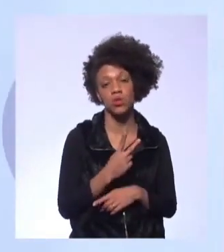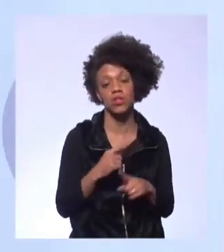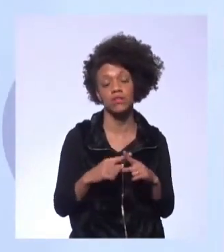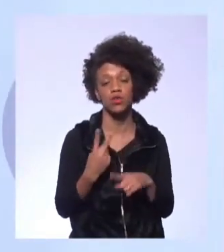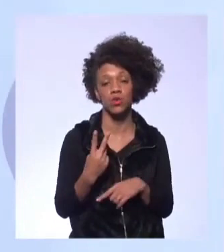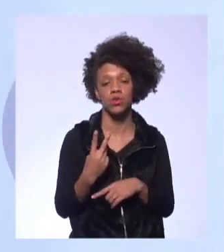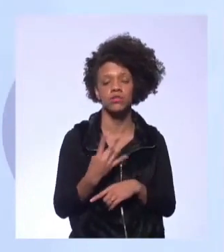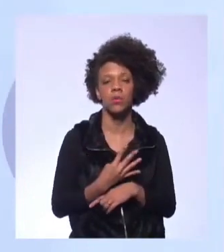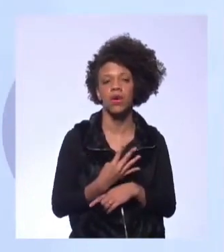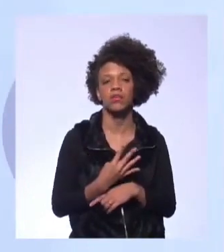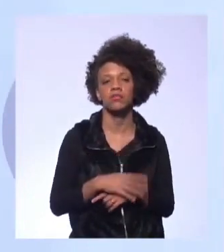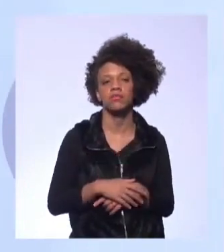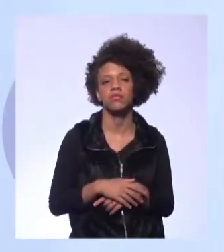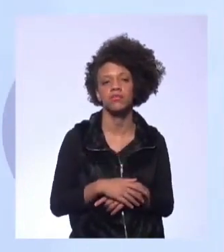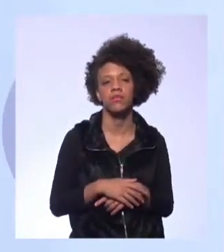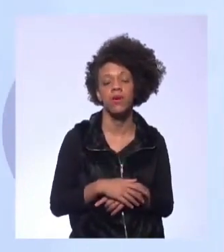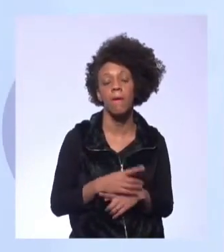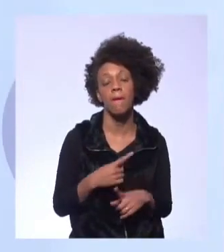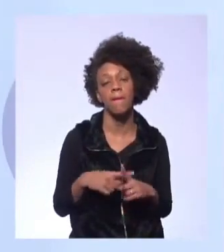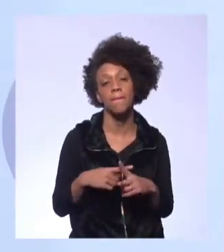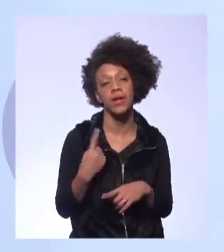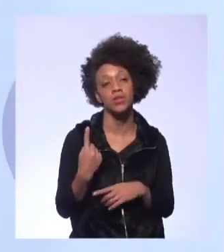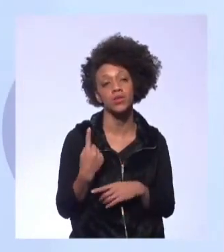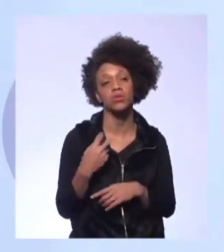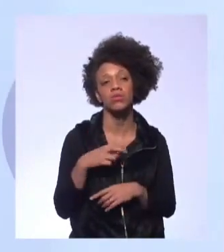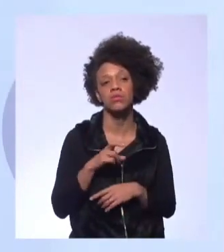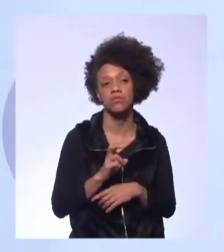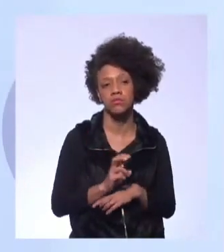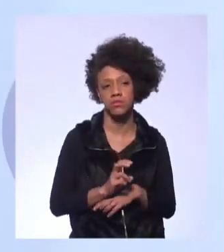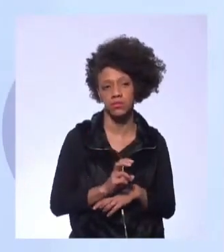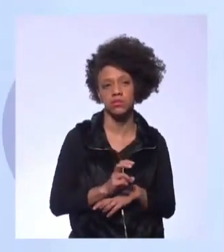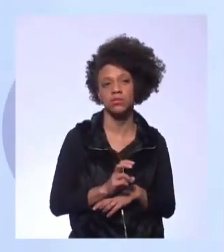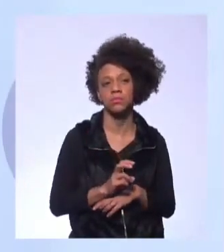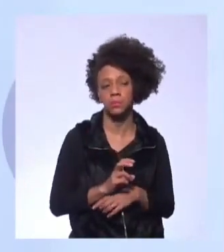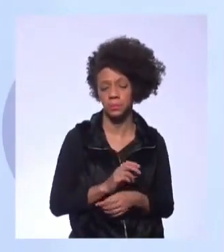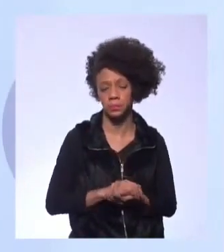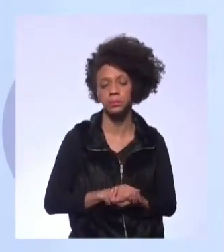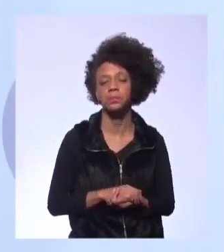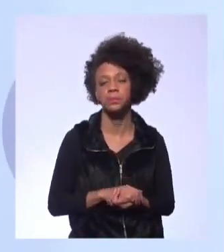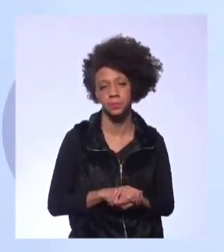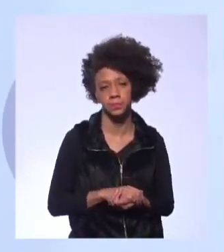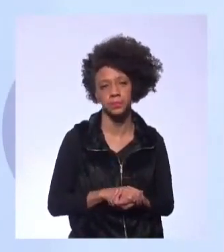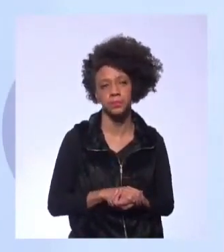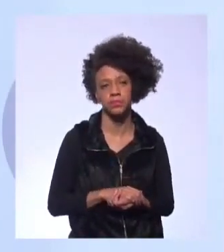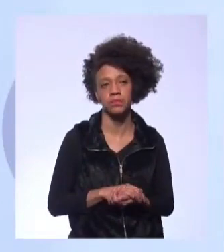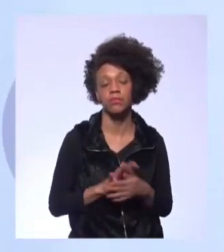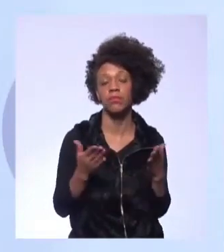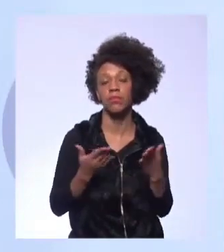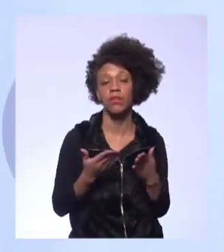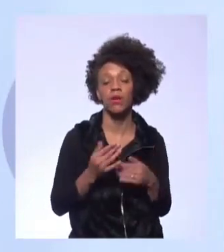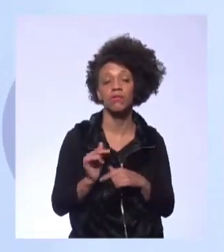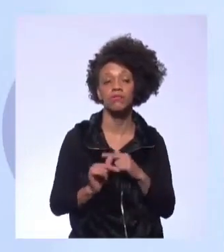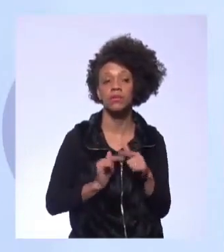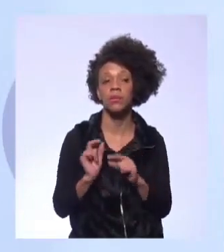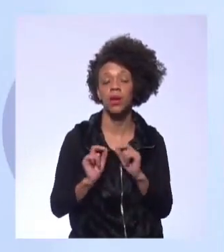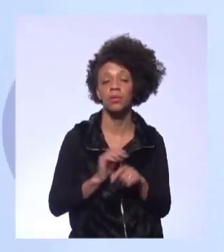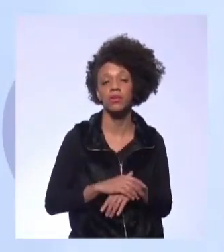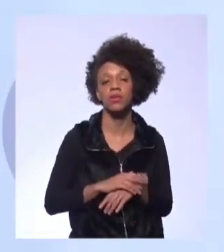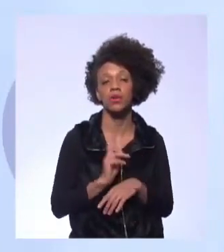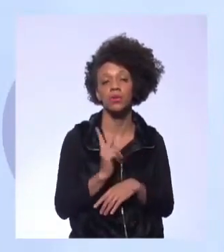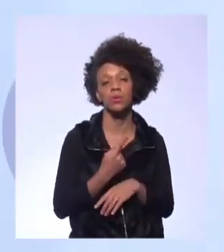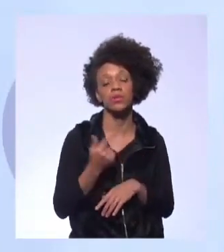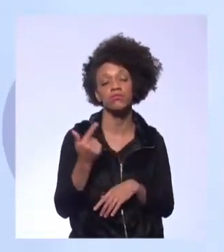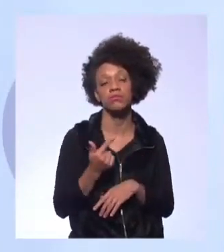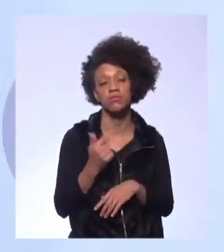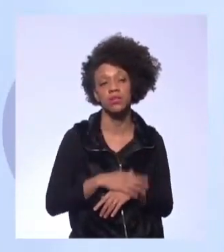2, 4. Com mais 1 aqui, faço ter 5. 5. Agora eu tenho que trabalhar com quem? Com hidrogênio. Tenho